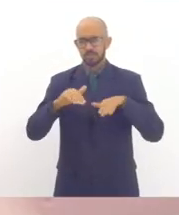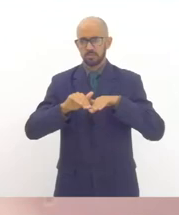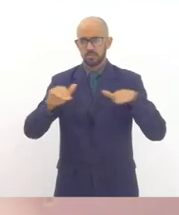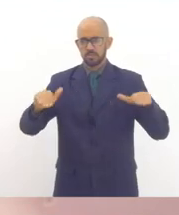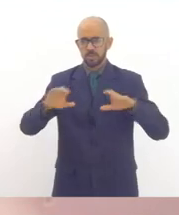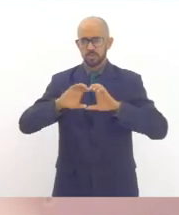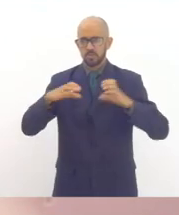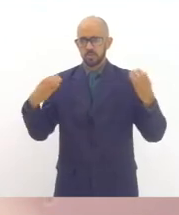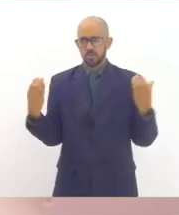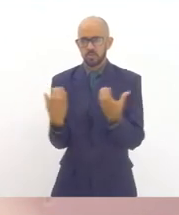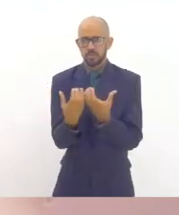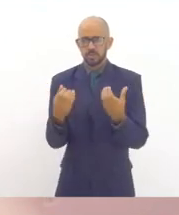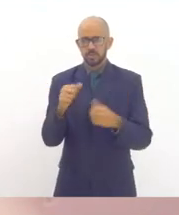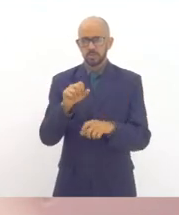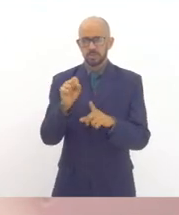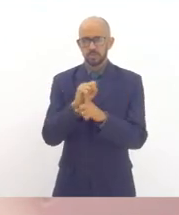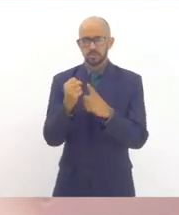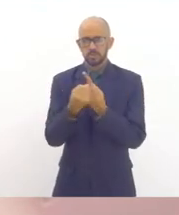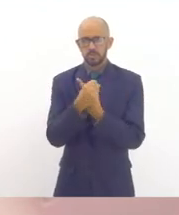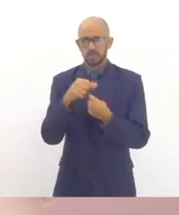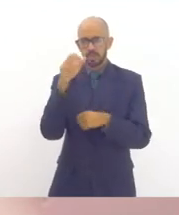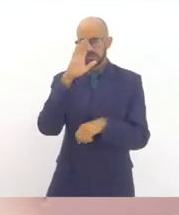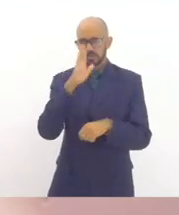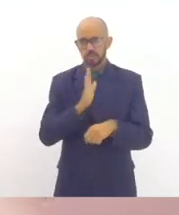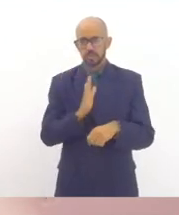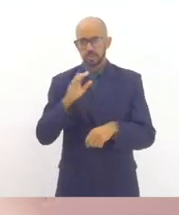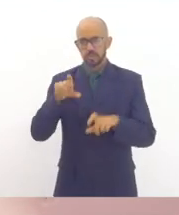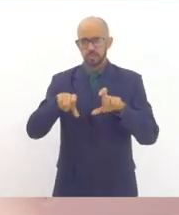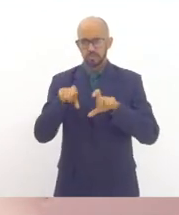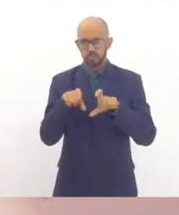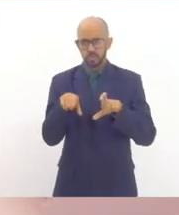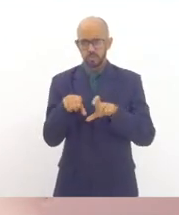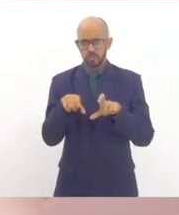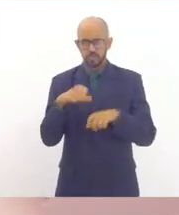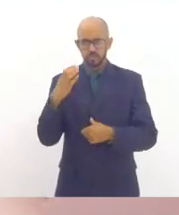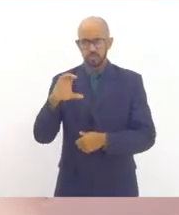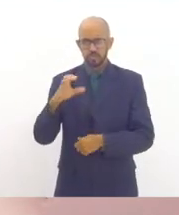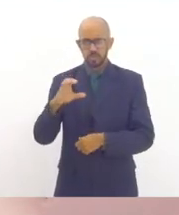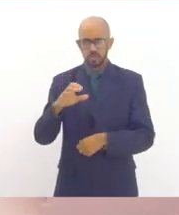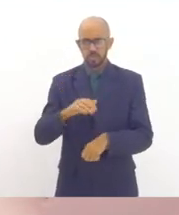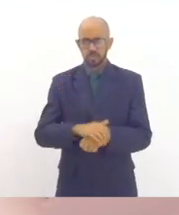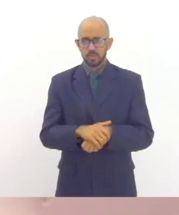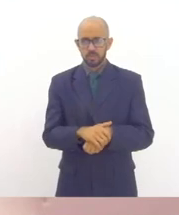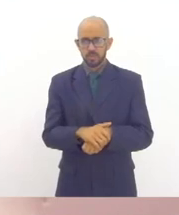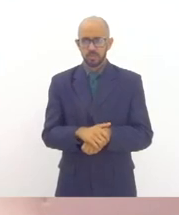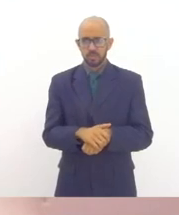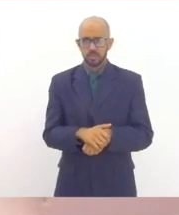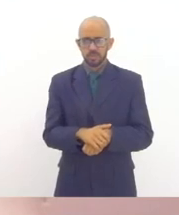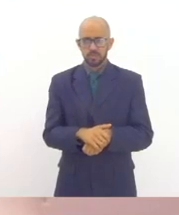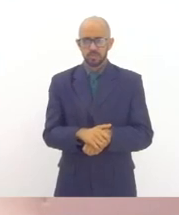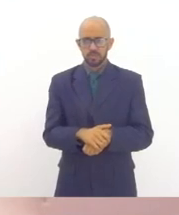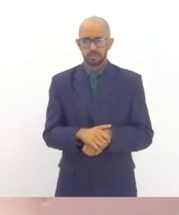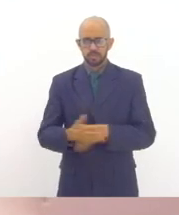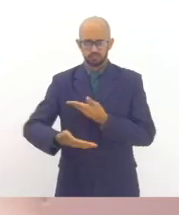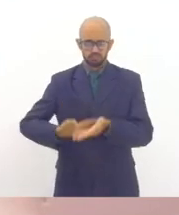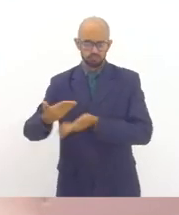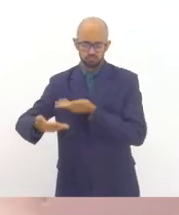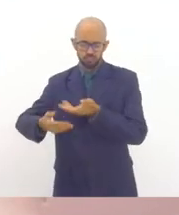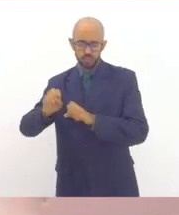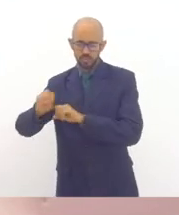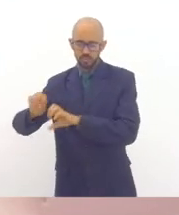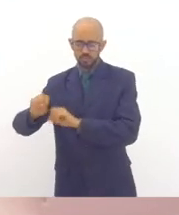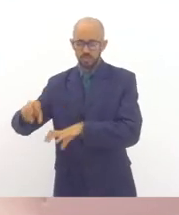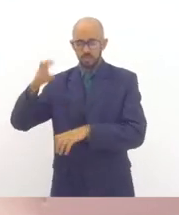Congresso da Sociedade Brasileira de Computação, em Niterói, uma mesa sobre as interfaces entre as tecnologias, a educação e a cultura. Por